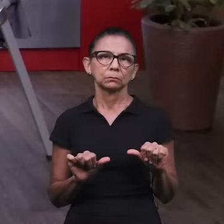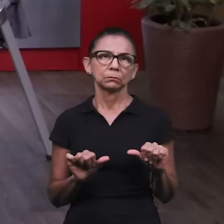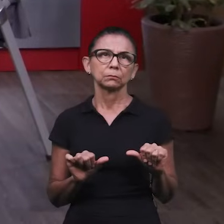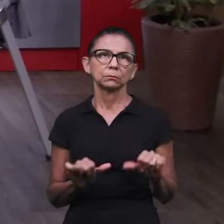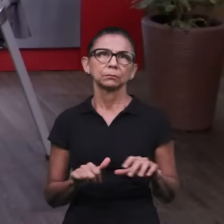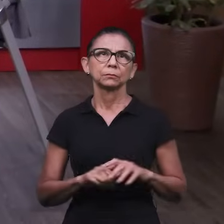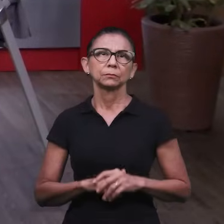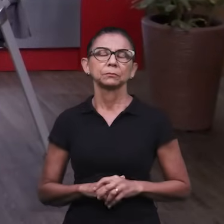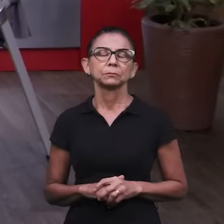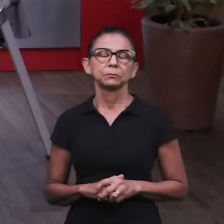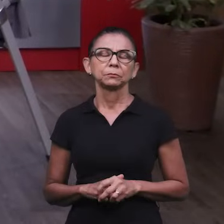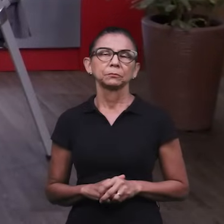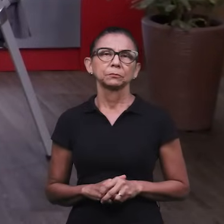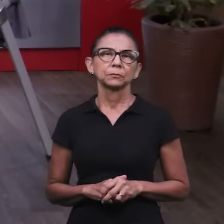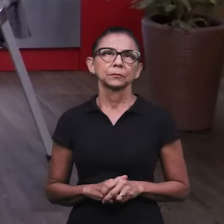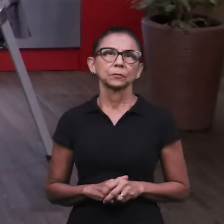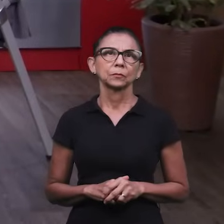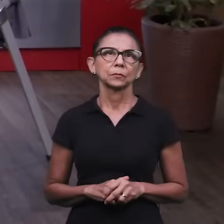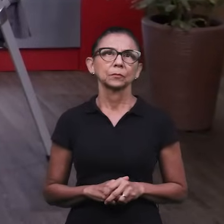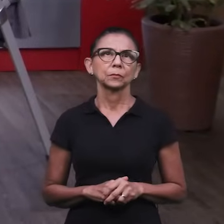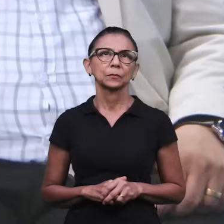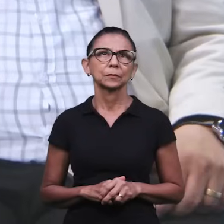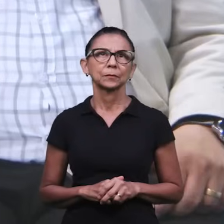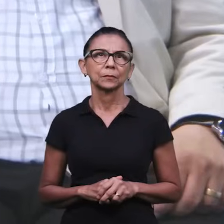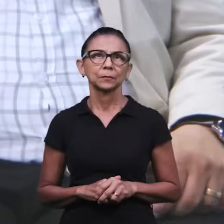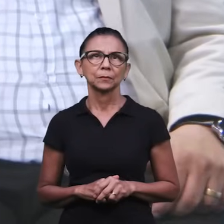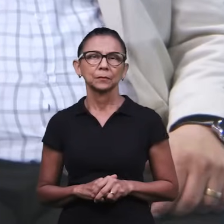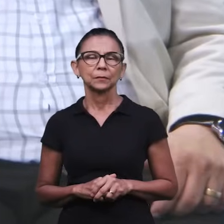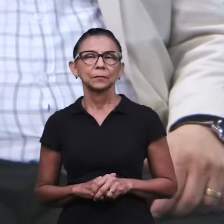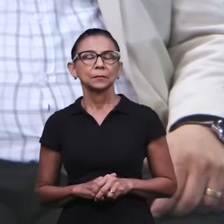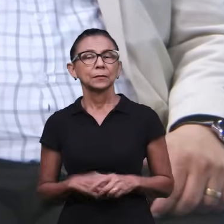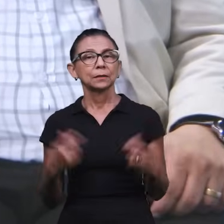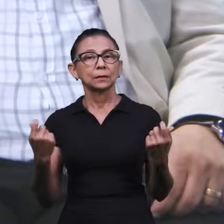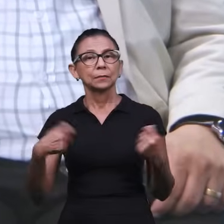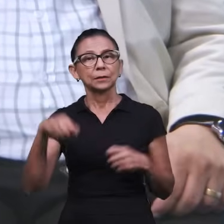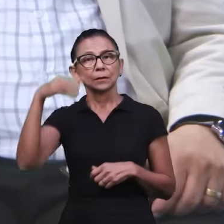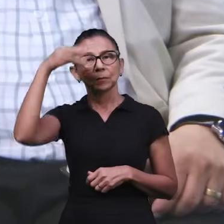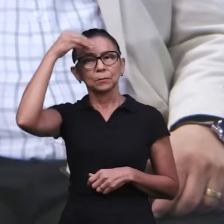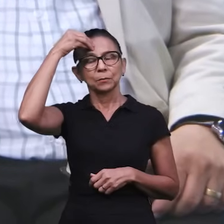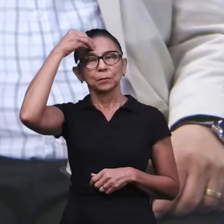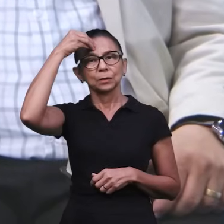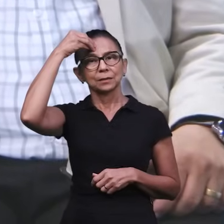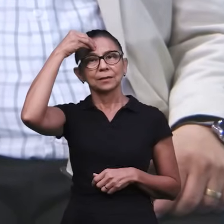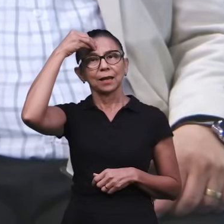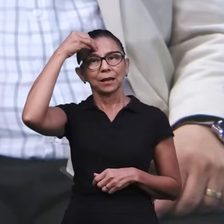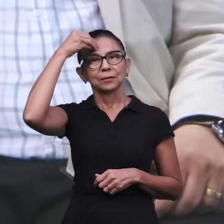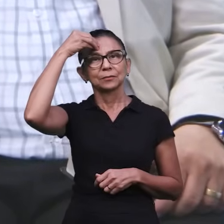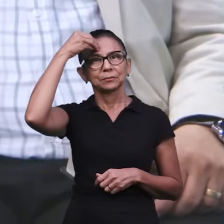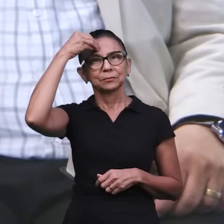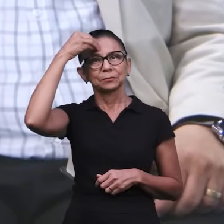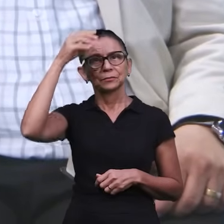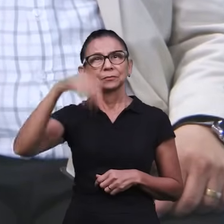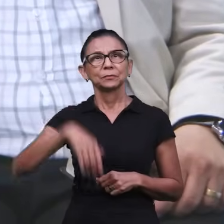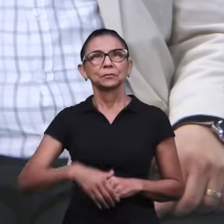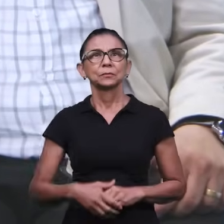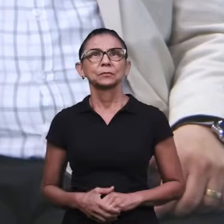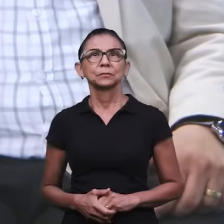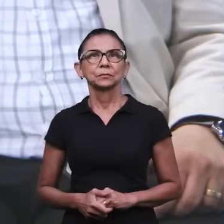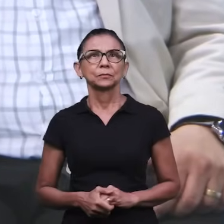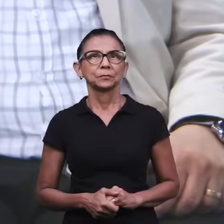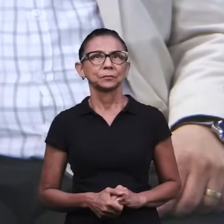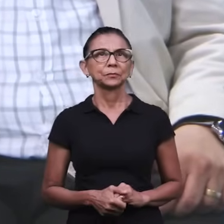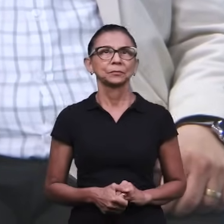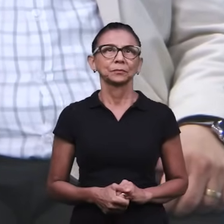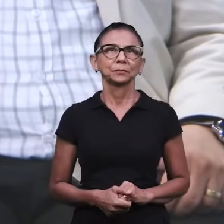Pouco qualitativos. E exige muito de memorização. E ele tem outros potenciais, muitas vezes são